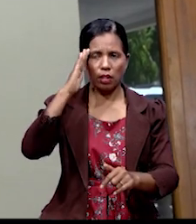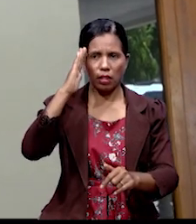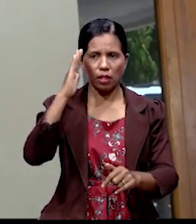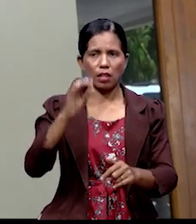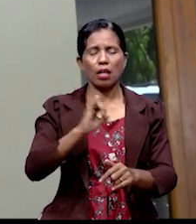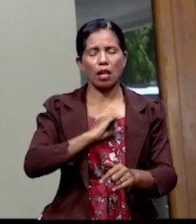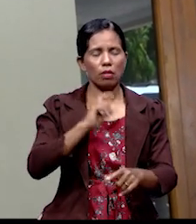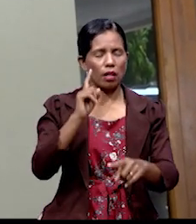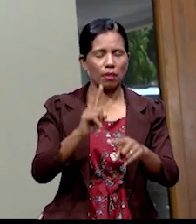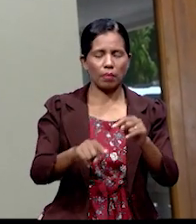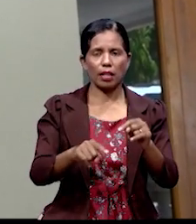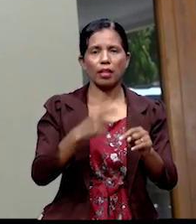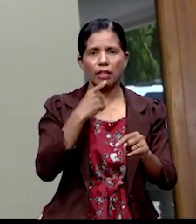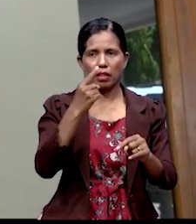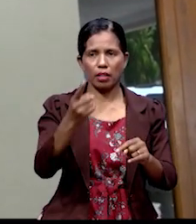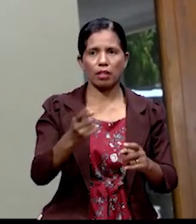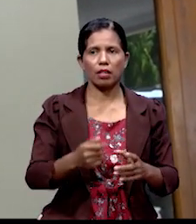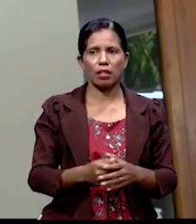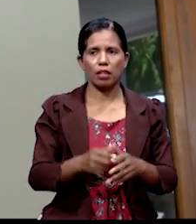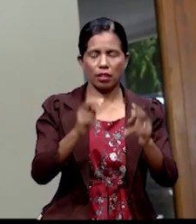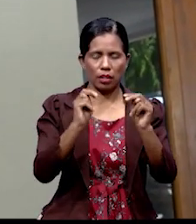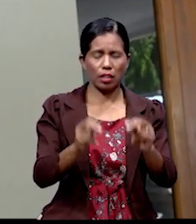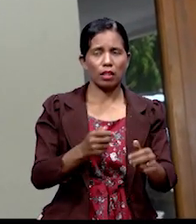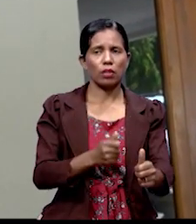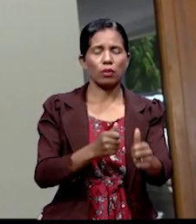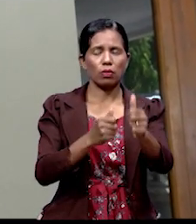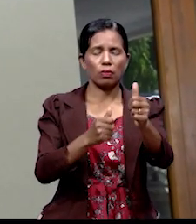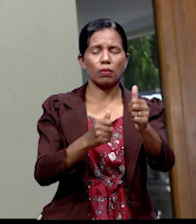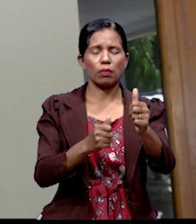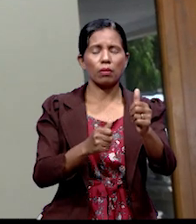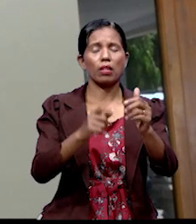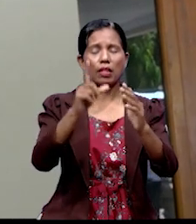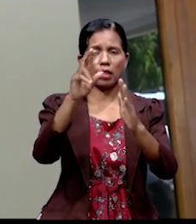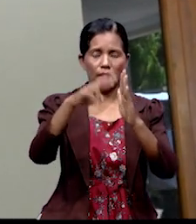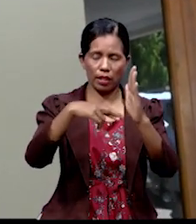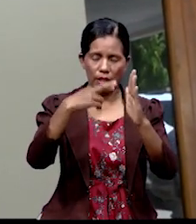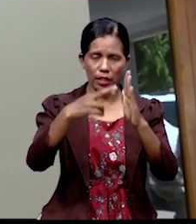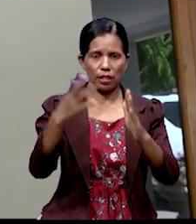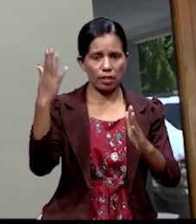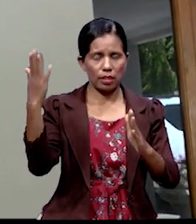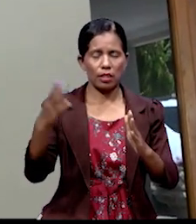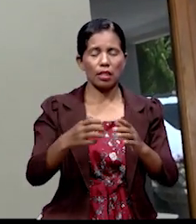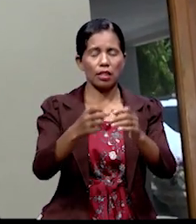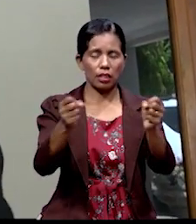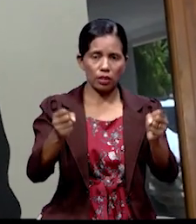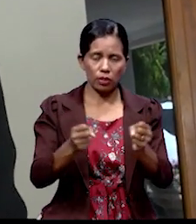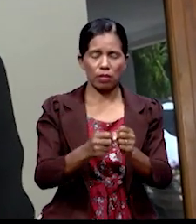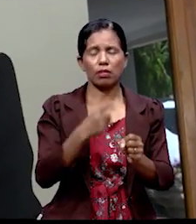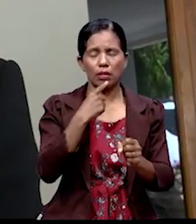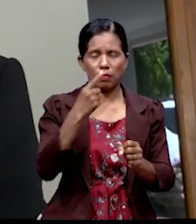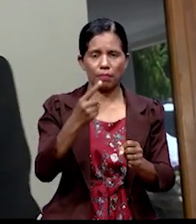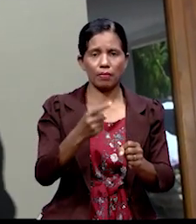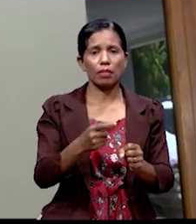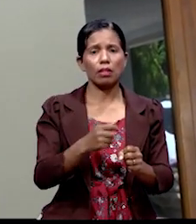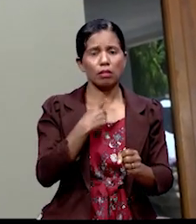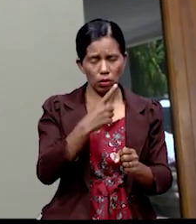Lavela Atene também né, tem que ter protocolo, formalidade institucional, mas há um papo a parque mais do